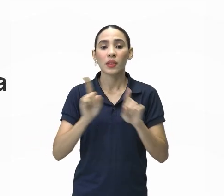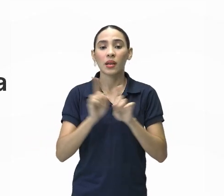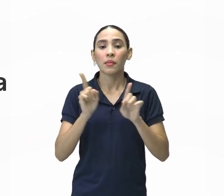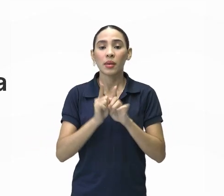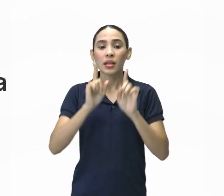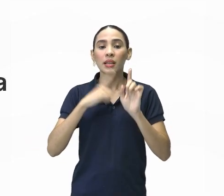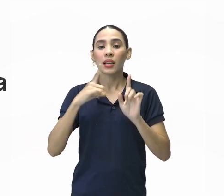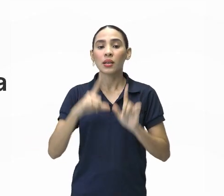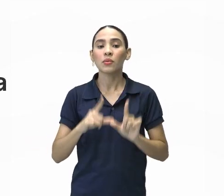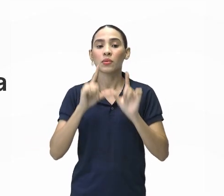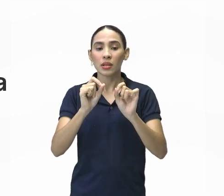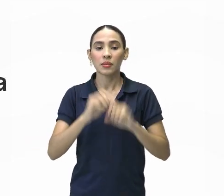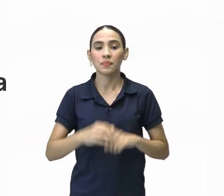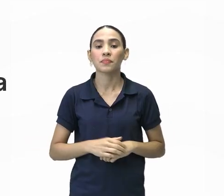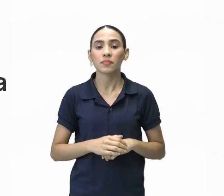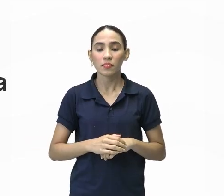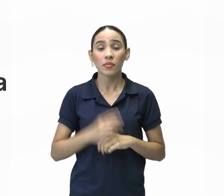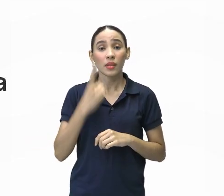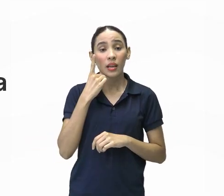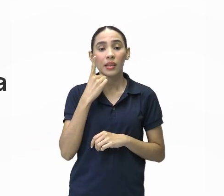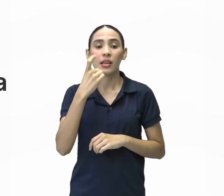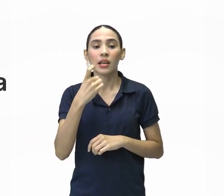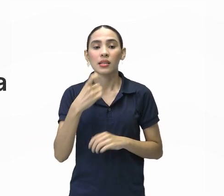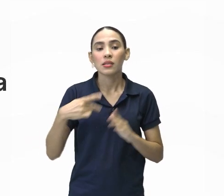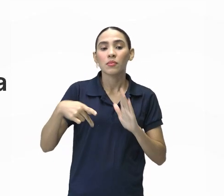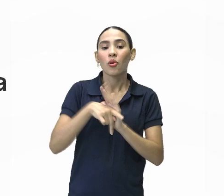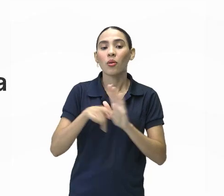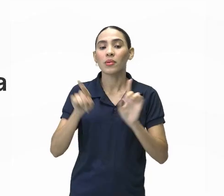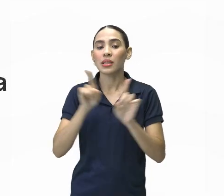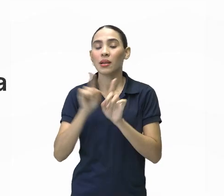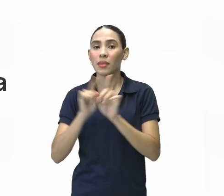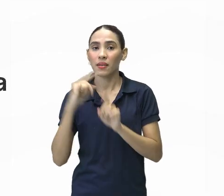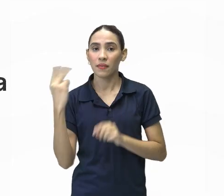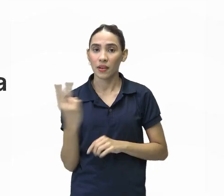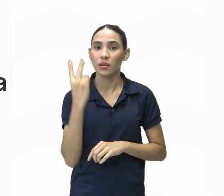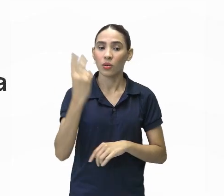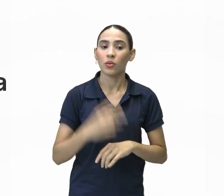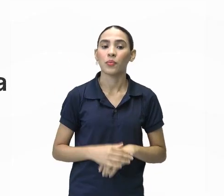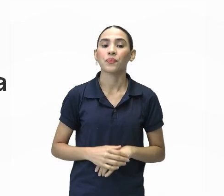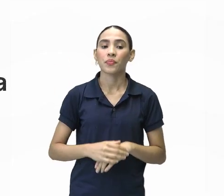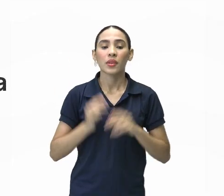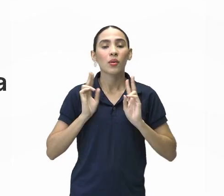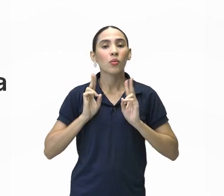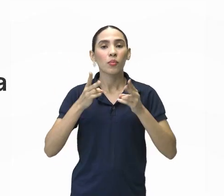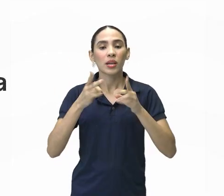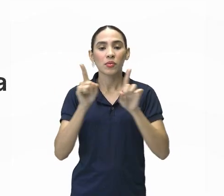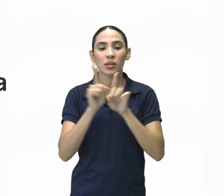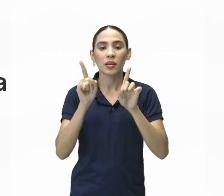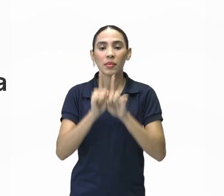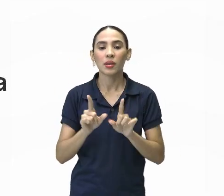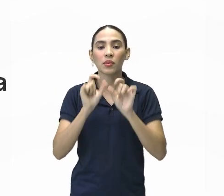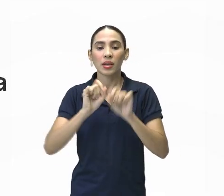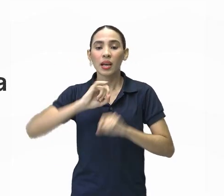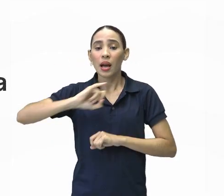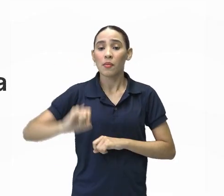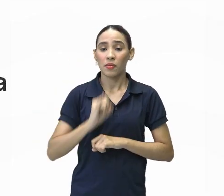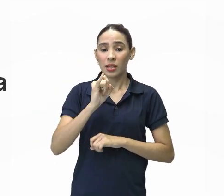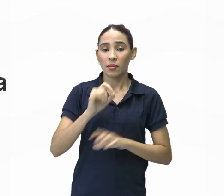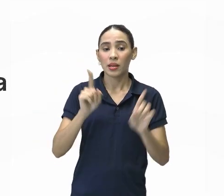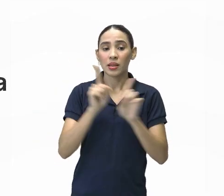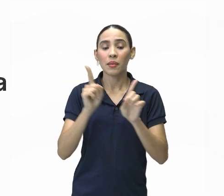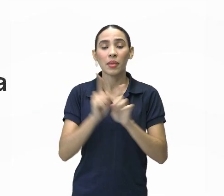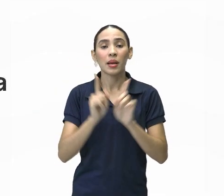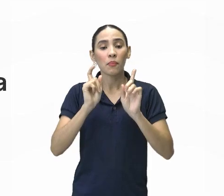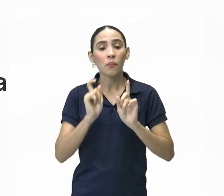deterá determinado interesse e valor, o mesmo para seu aproveitamento